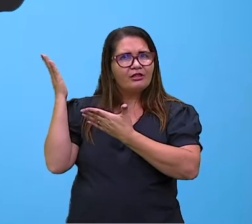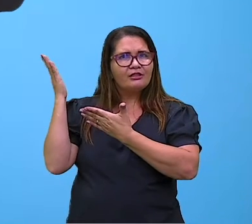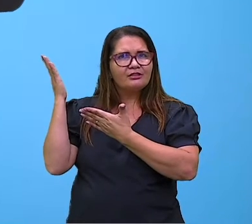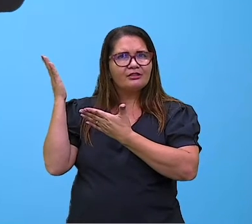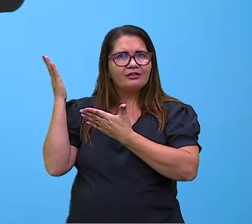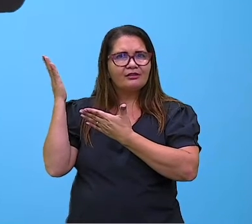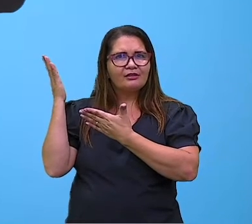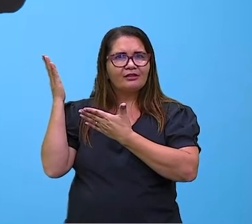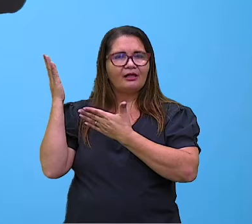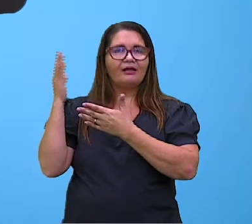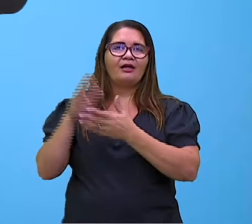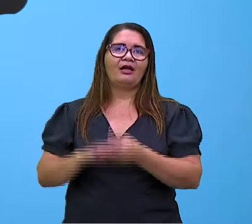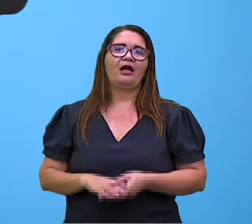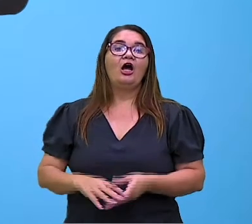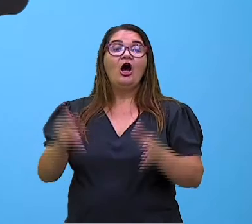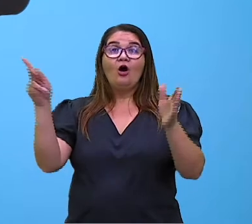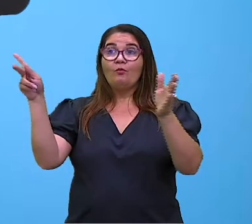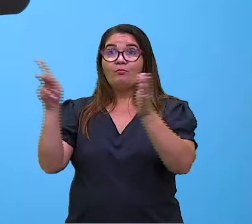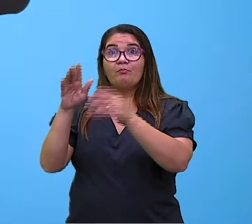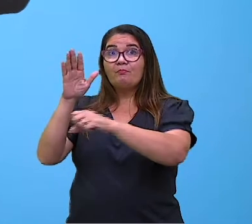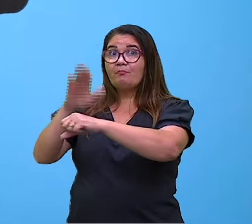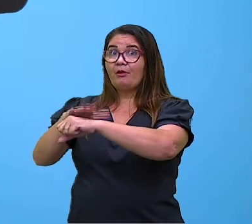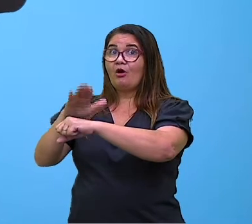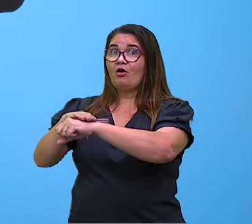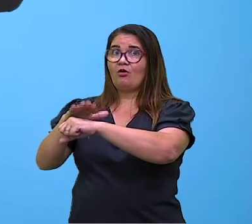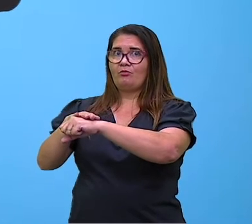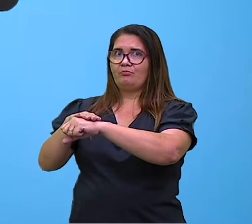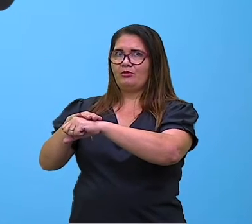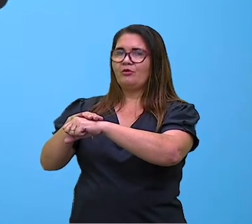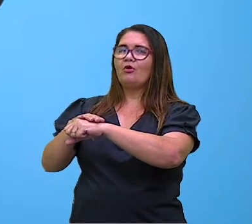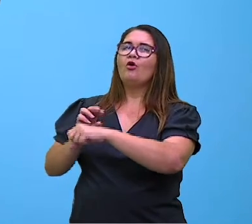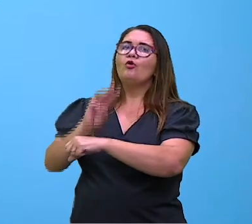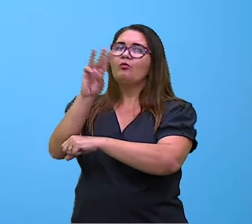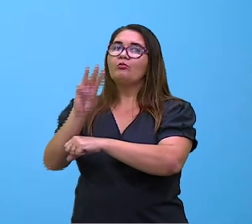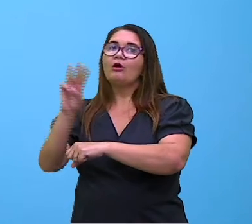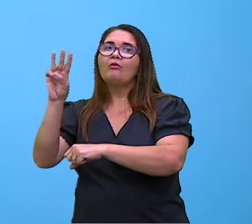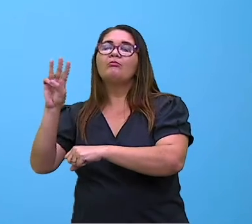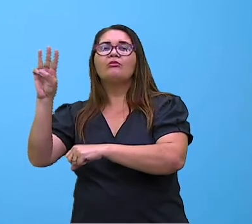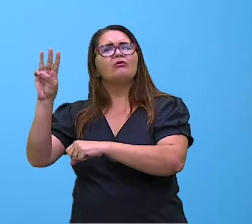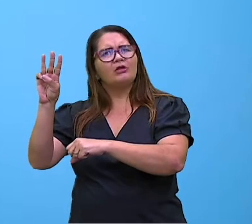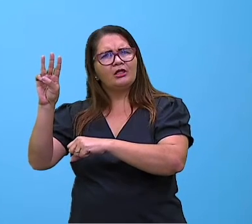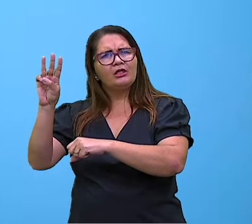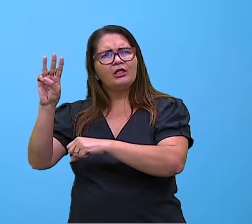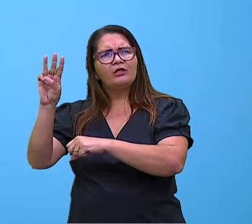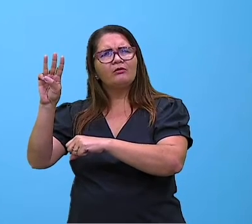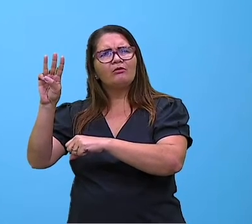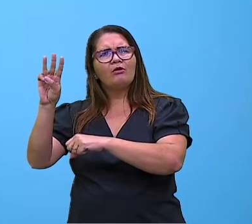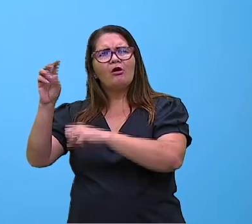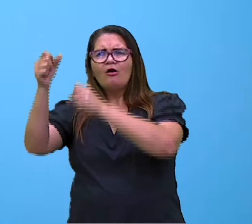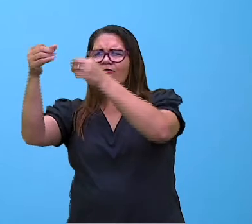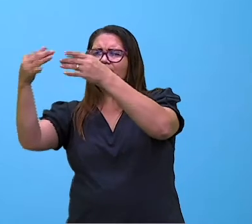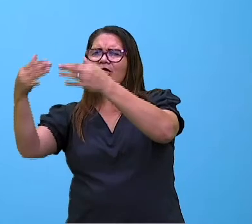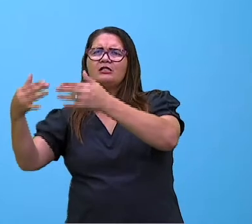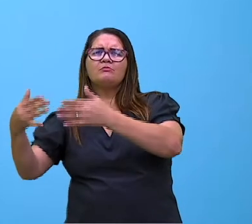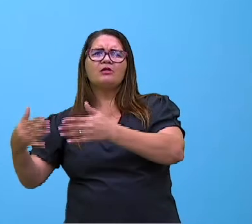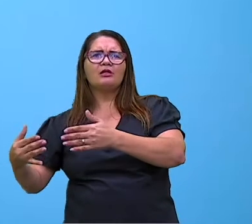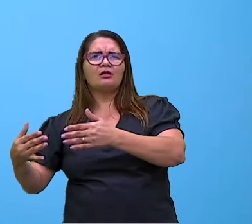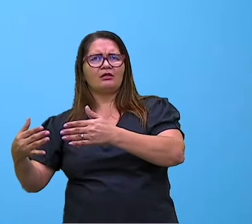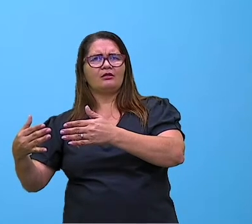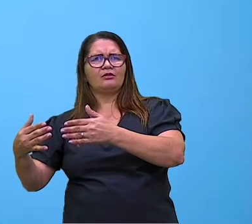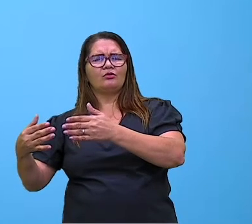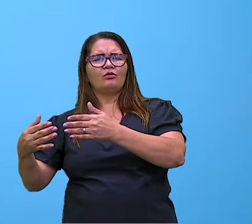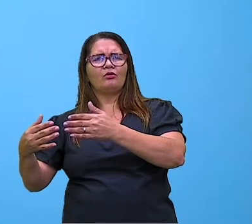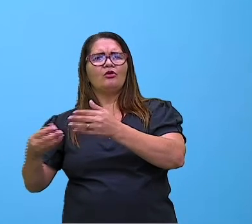o próprio site vai dando aí uma estrutura do que está acontecendo ali. No caso ali,